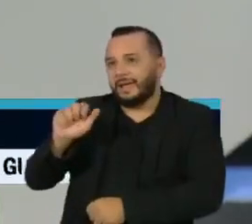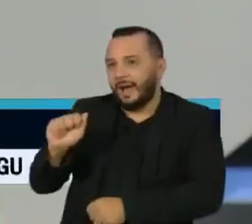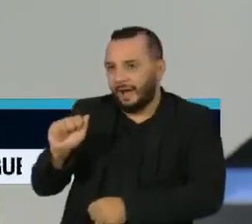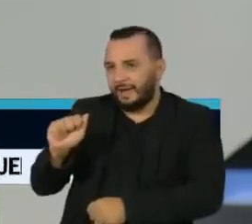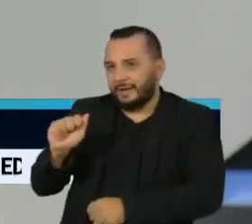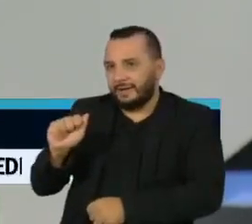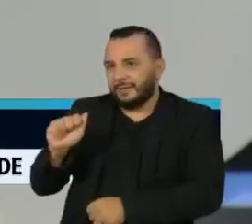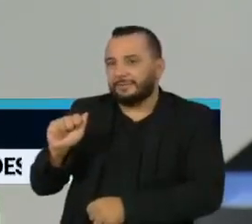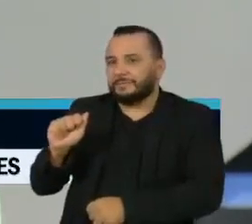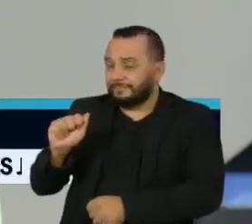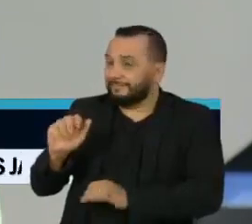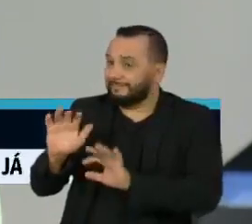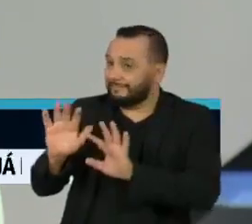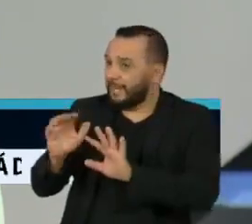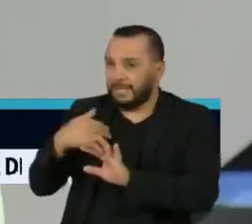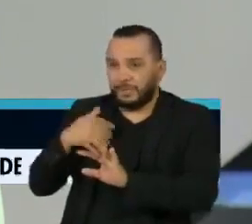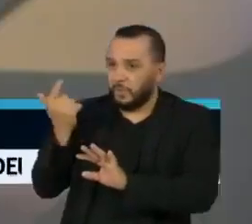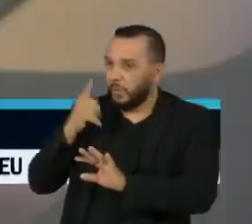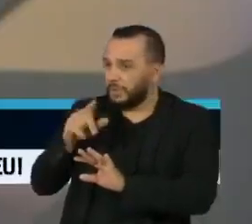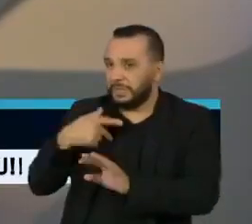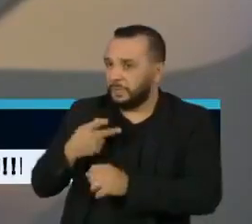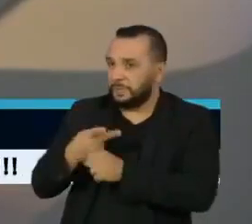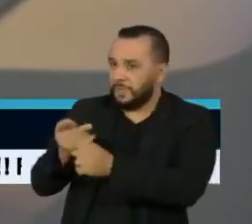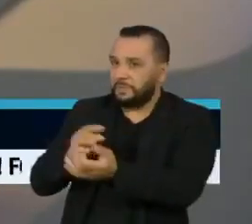nem em medicina, talvez no ano que vem.